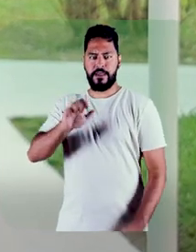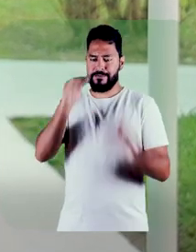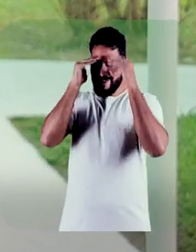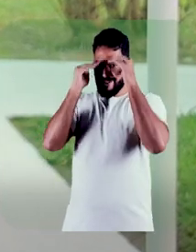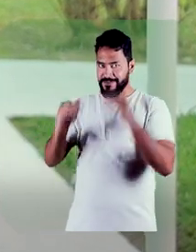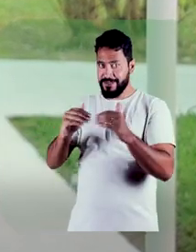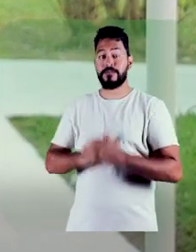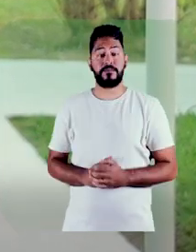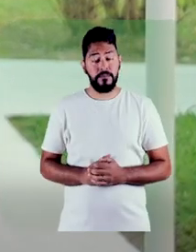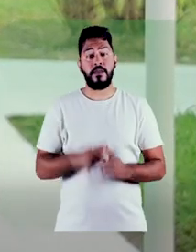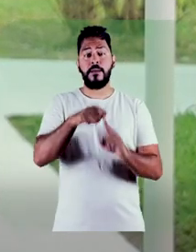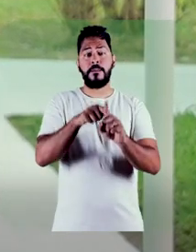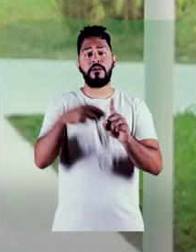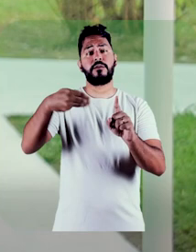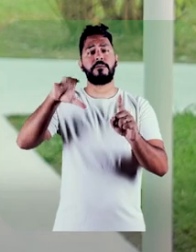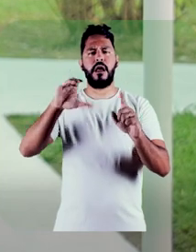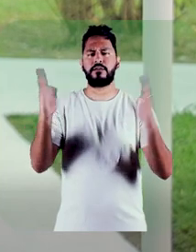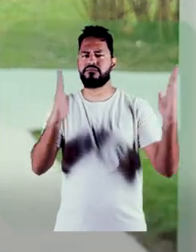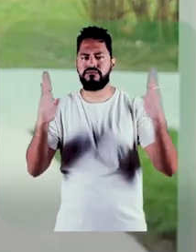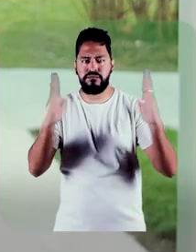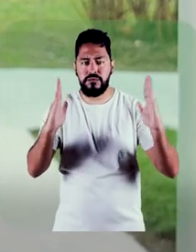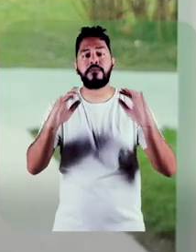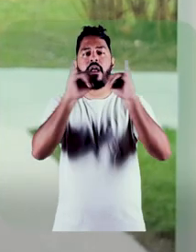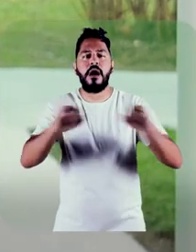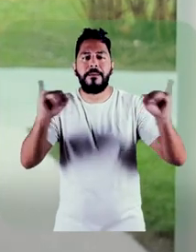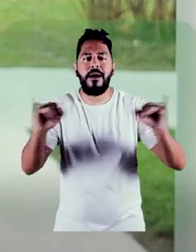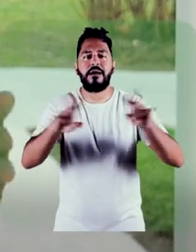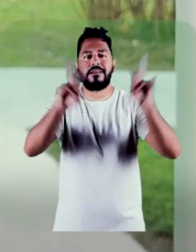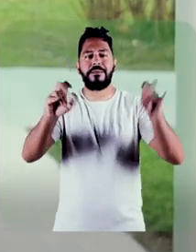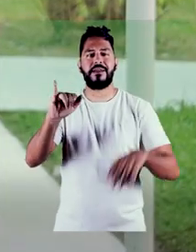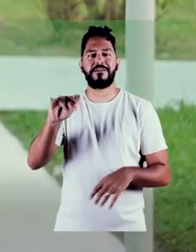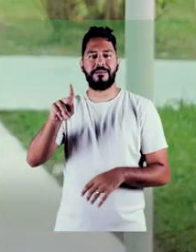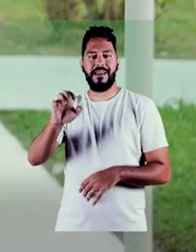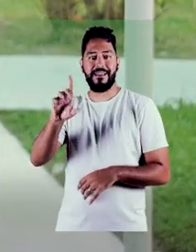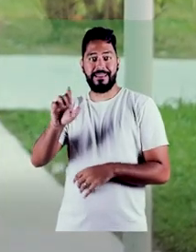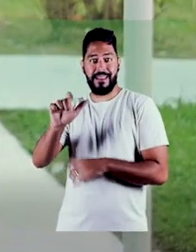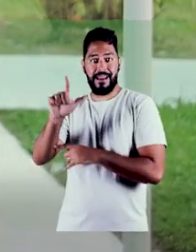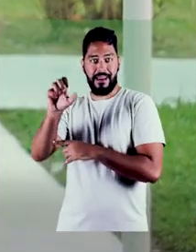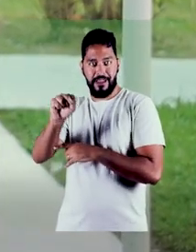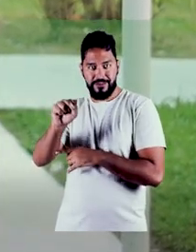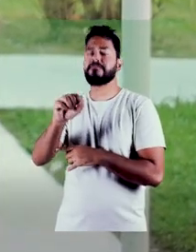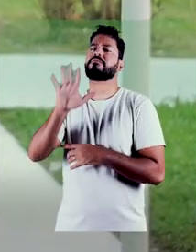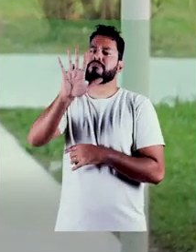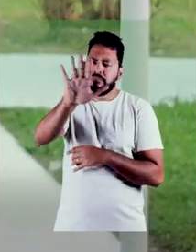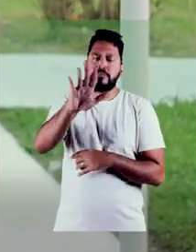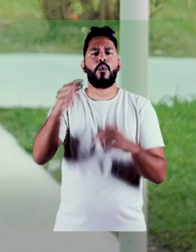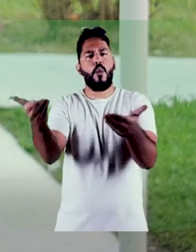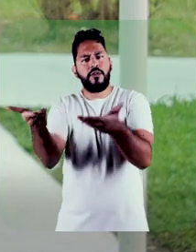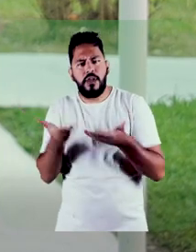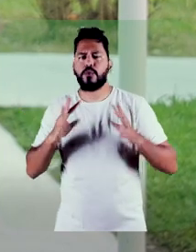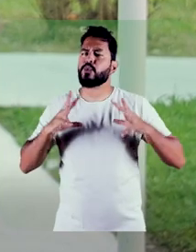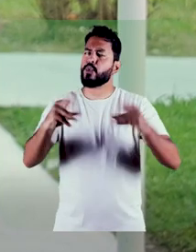nossa instituição. Neste mês de março, dentro da campanha IFPE Delas, convidamos todos, todas e todes